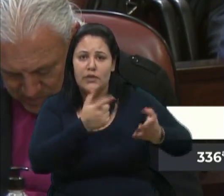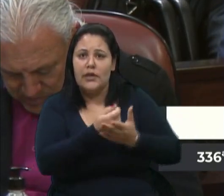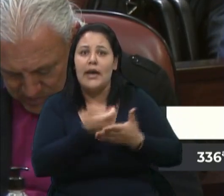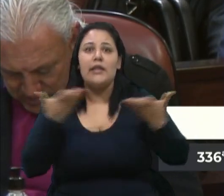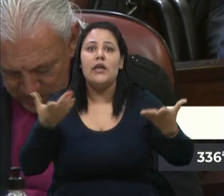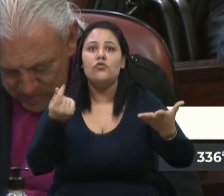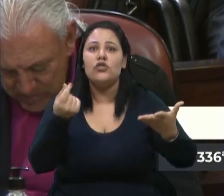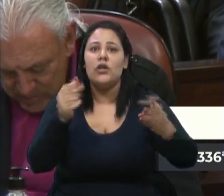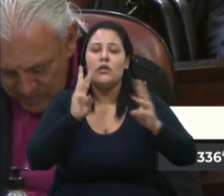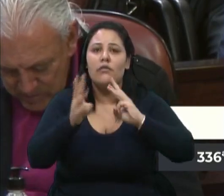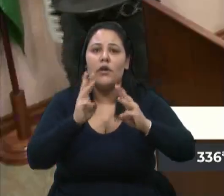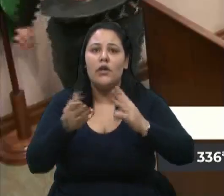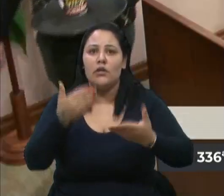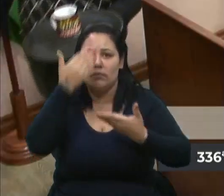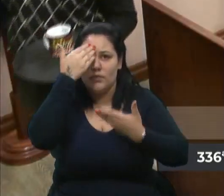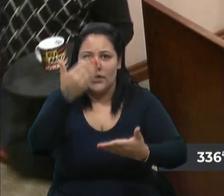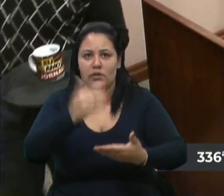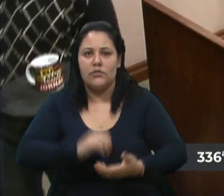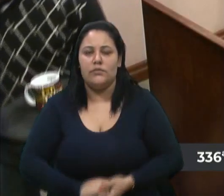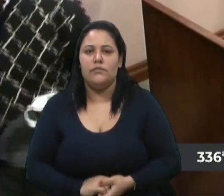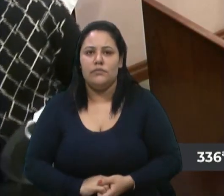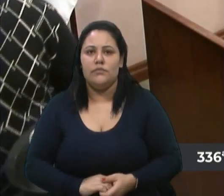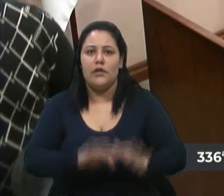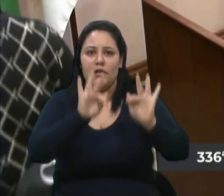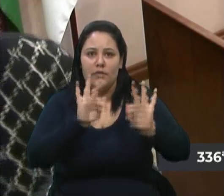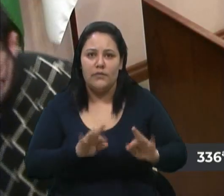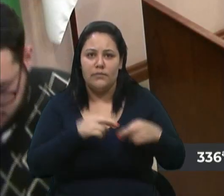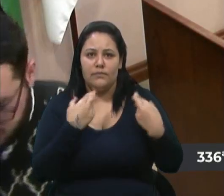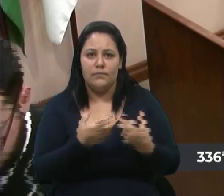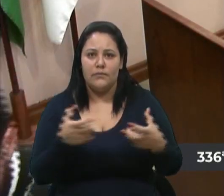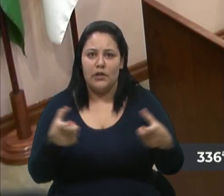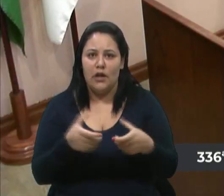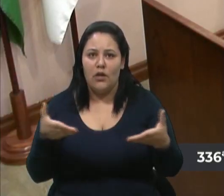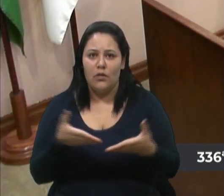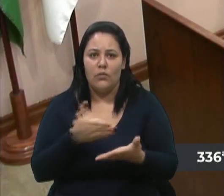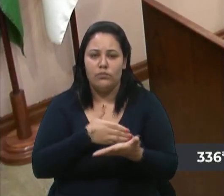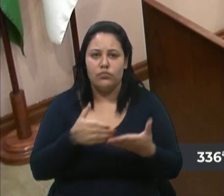Obrigado. Obrigado. Encerrado o grande expediente, passamos ao pequeno expediente.